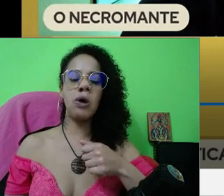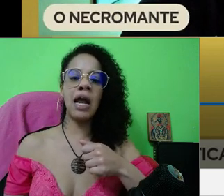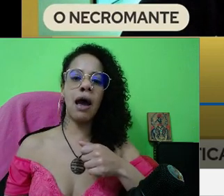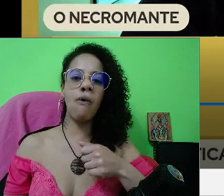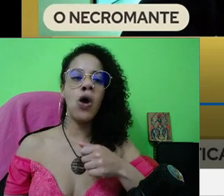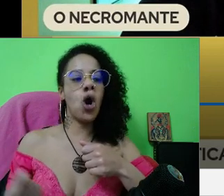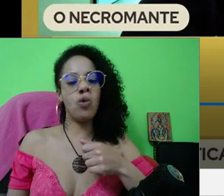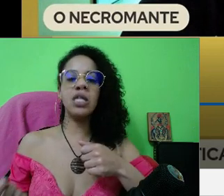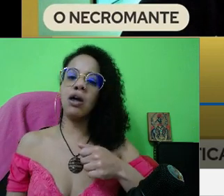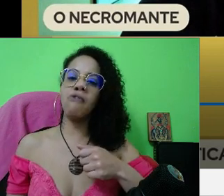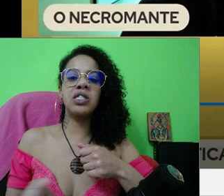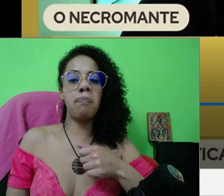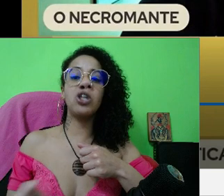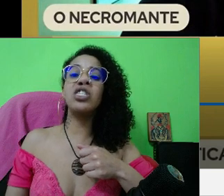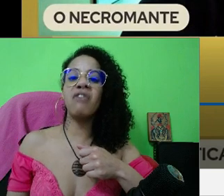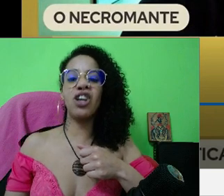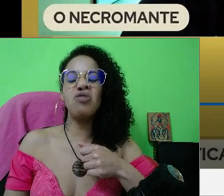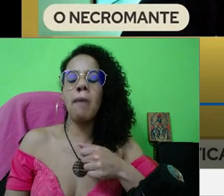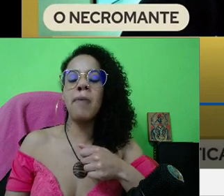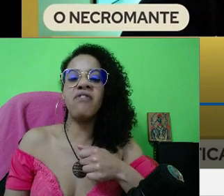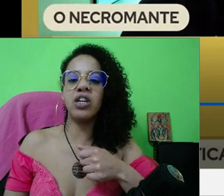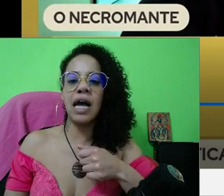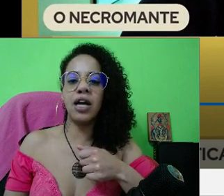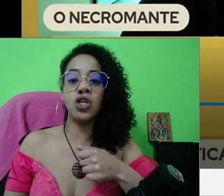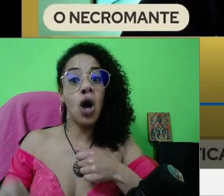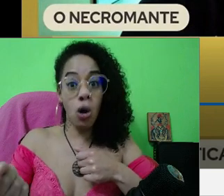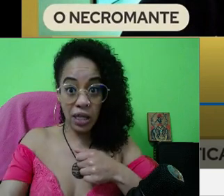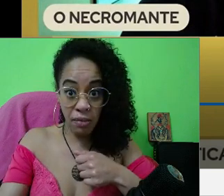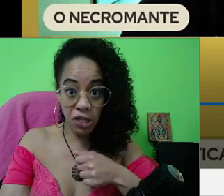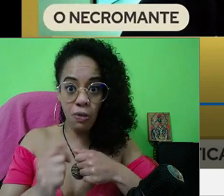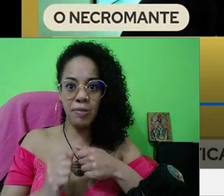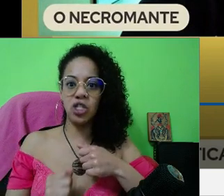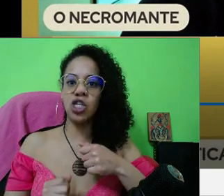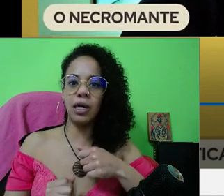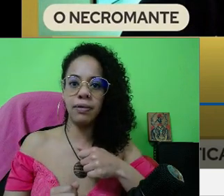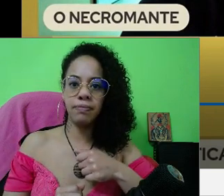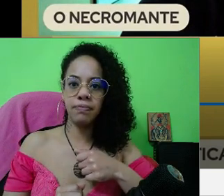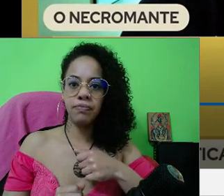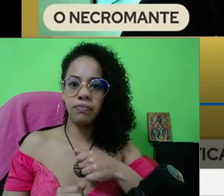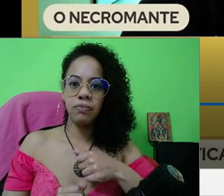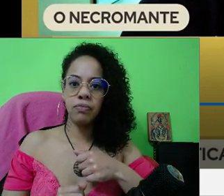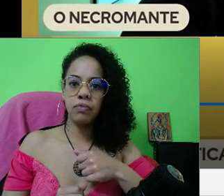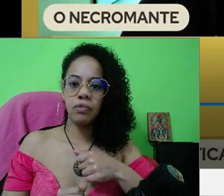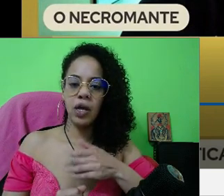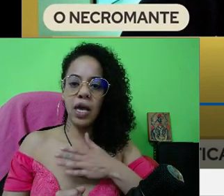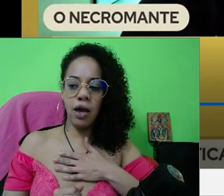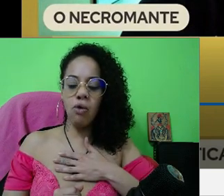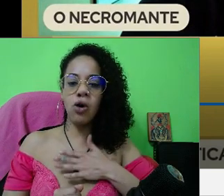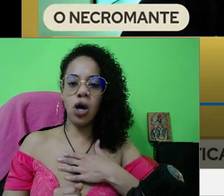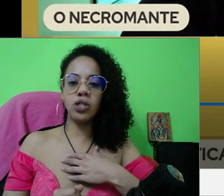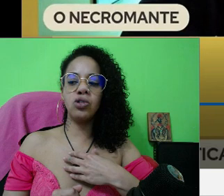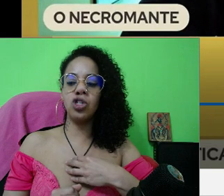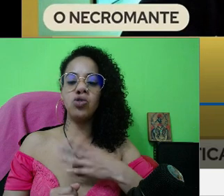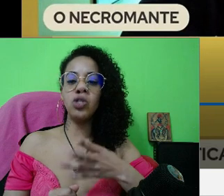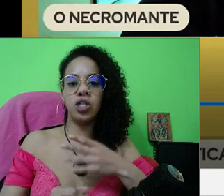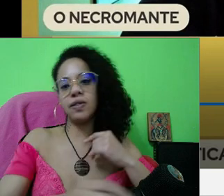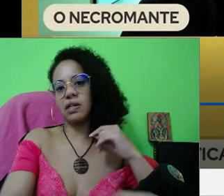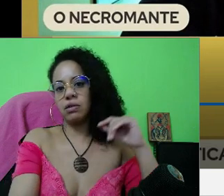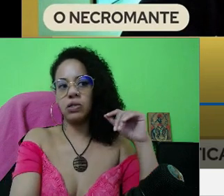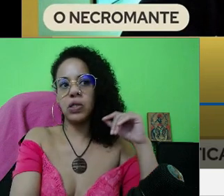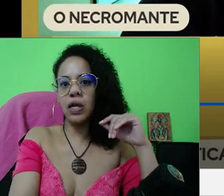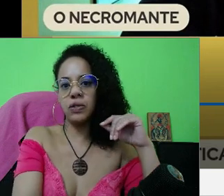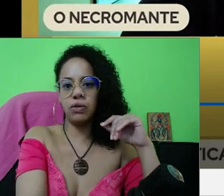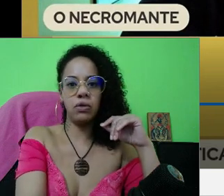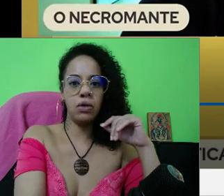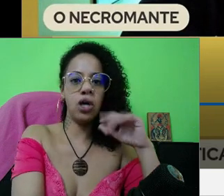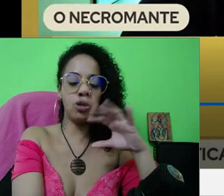maratonado o meu canal ou então você pode estar falando uma meia verdade ou até mesmo uma mentira eu gosto de Justiça